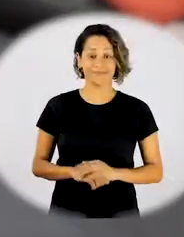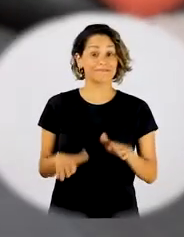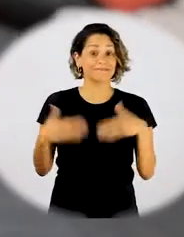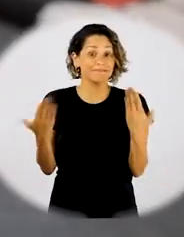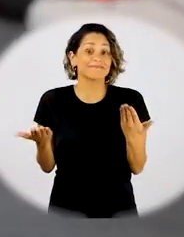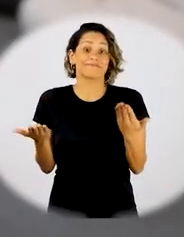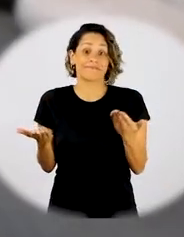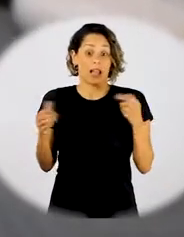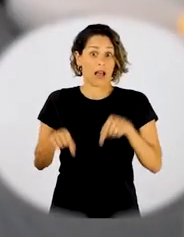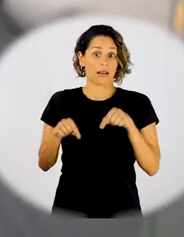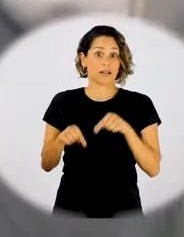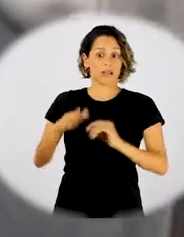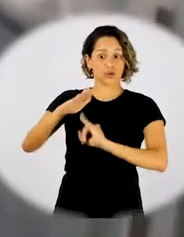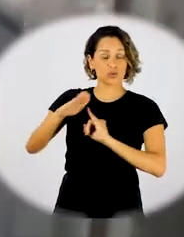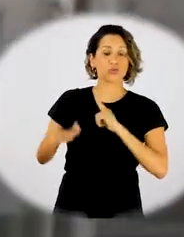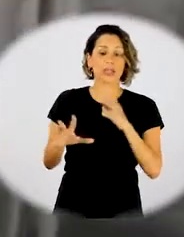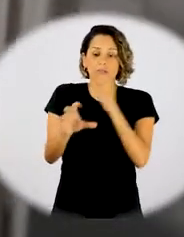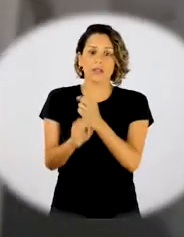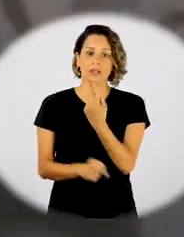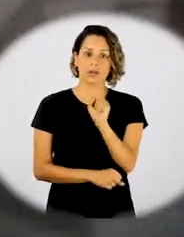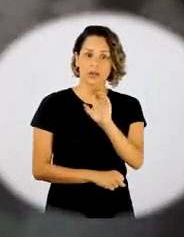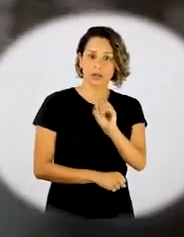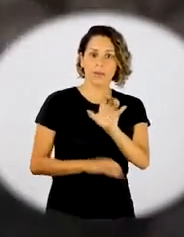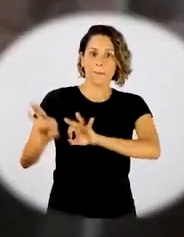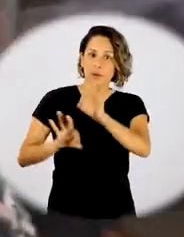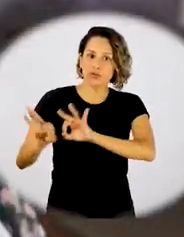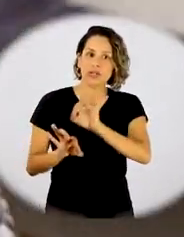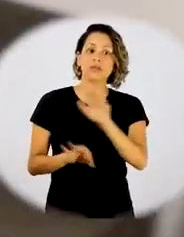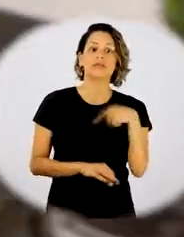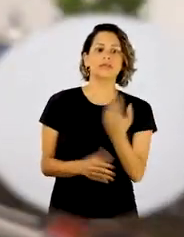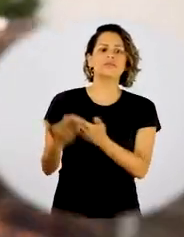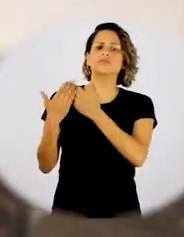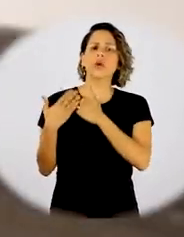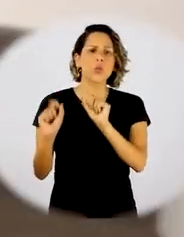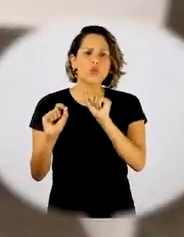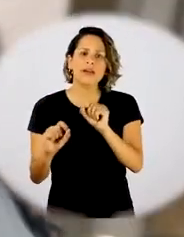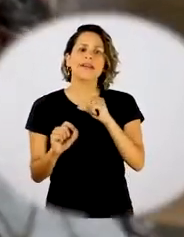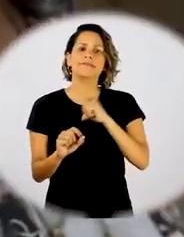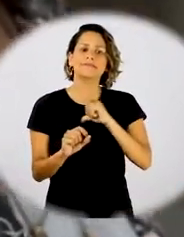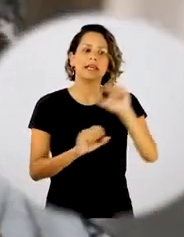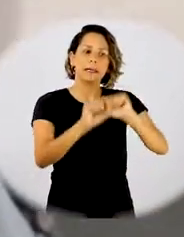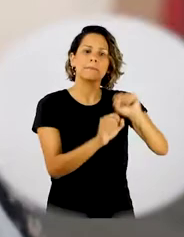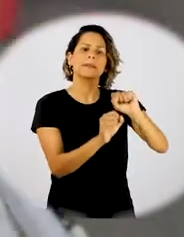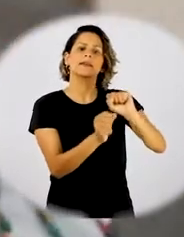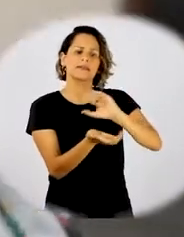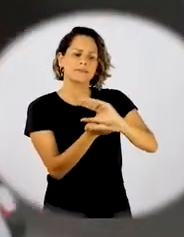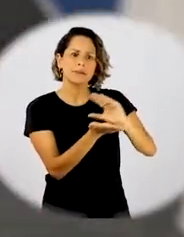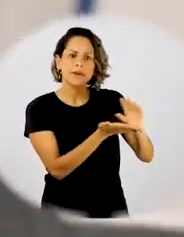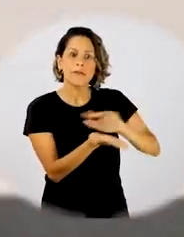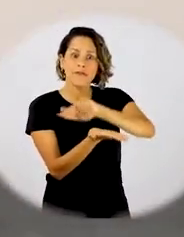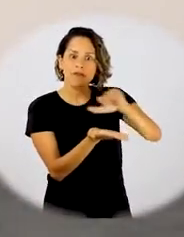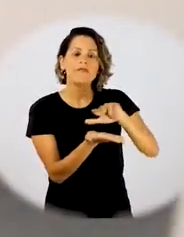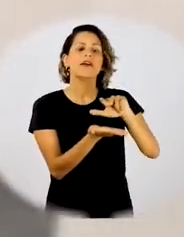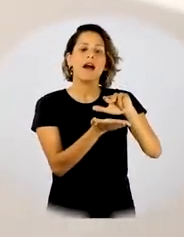É isso, pessoal. Aqui são 180 projetos e nosso papel é fazer a gestão da atuação social das